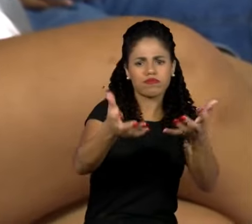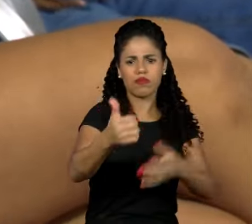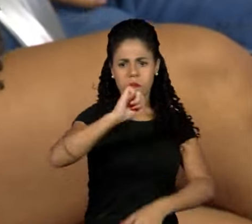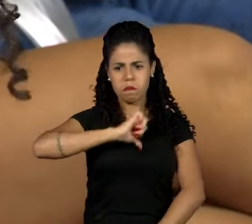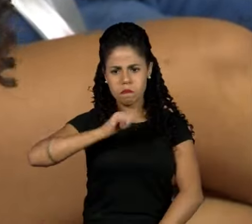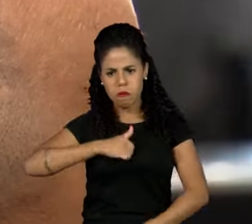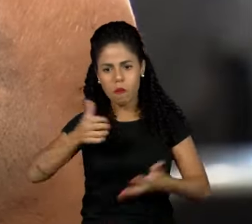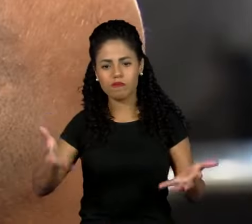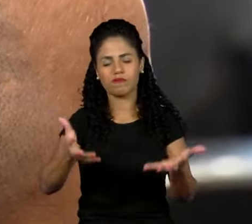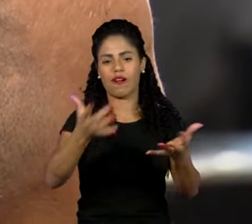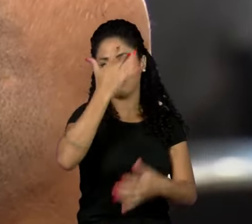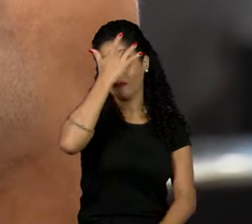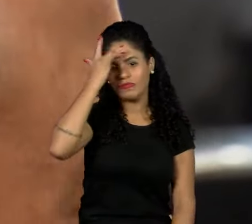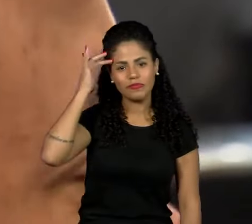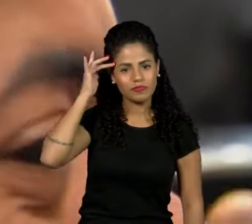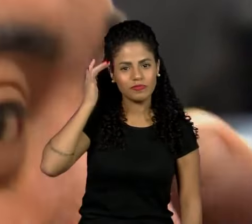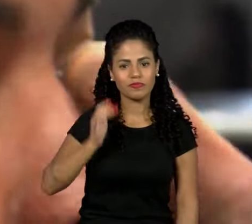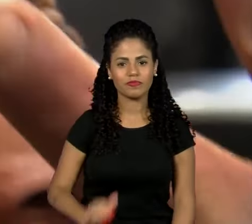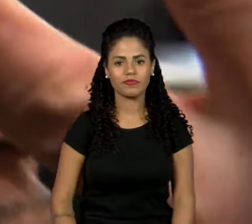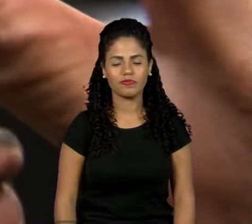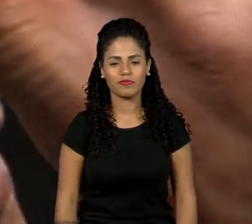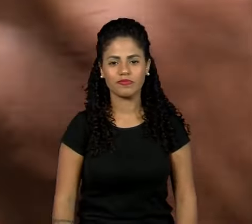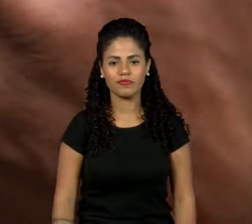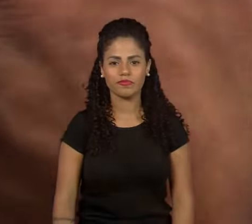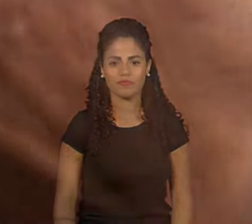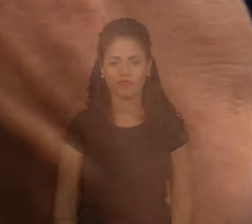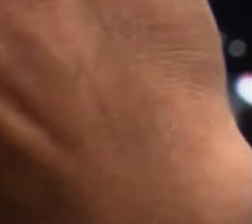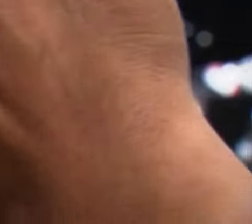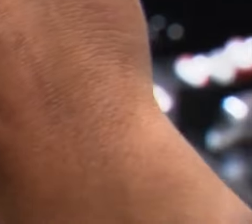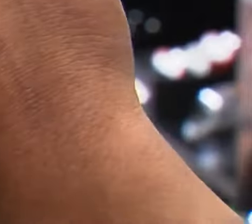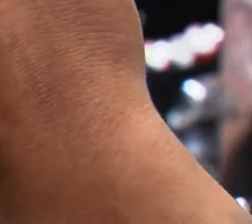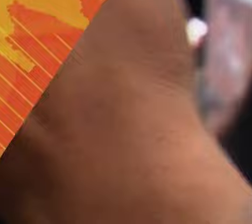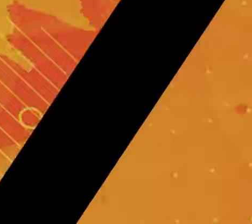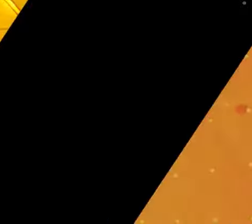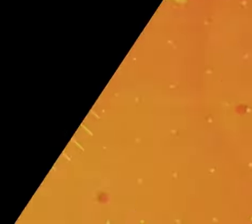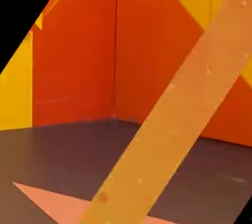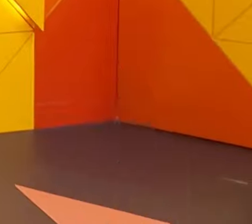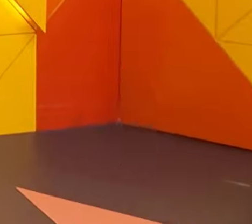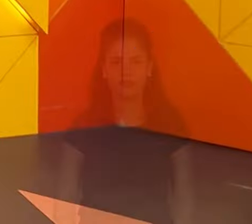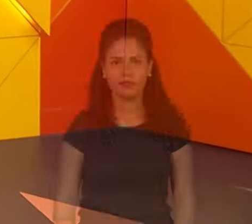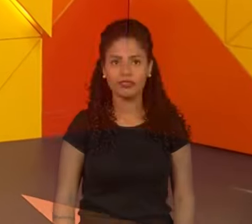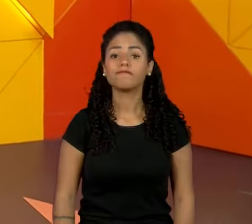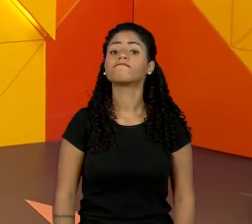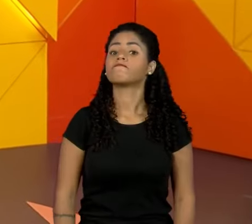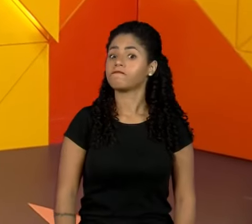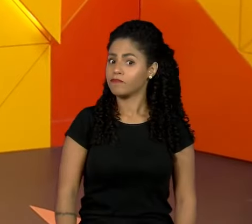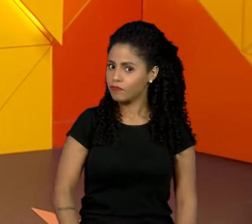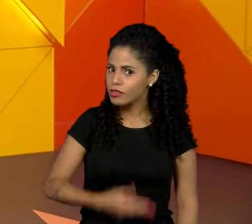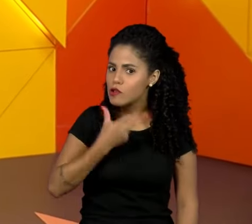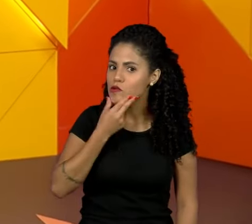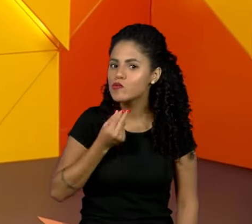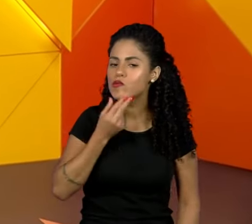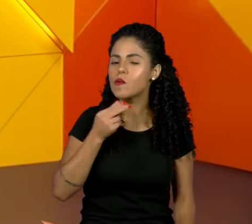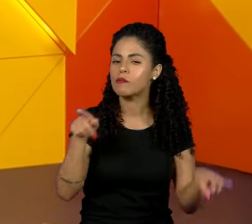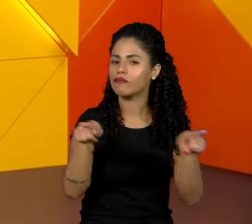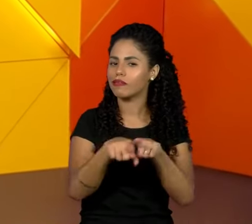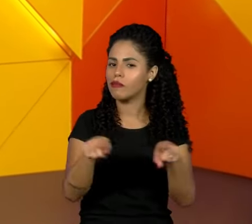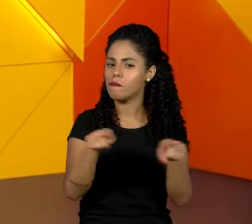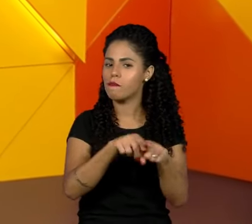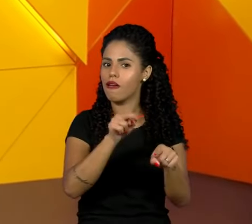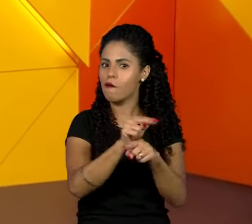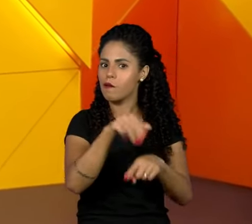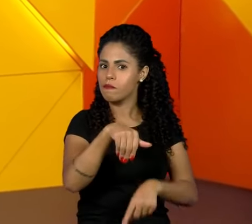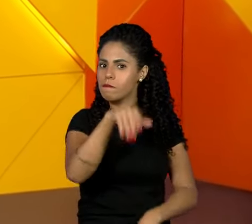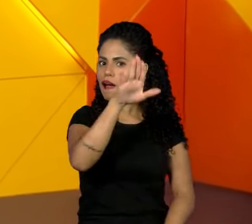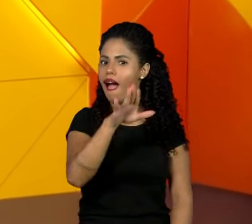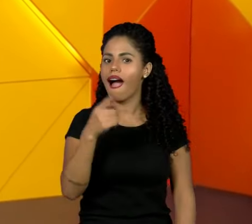importante para nós. E os homens também andam se cuidando mais e